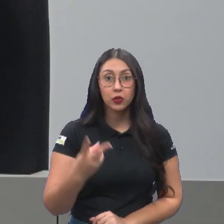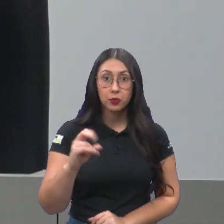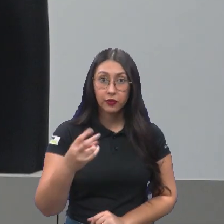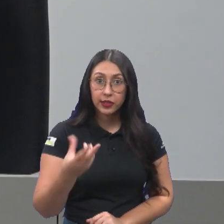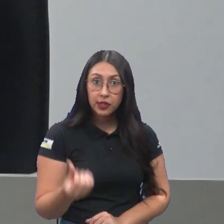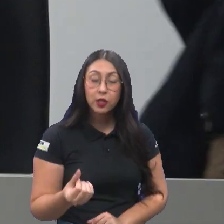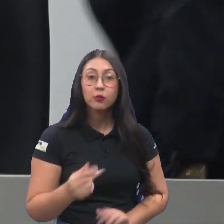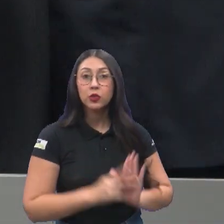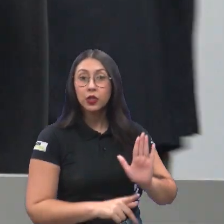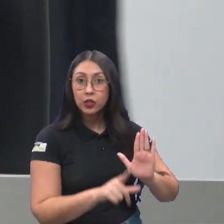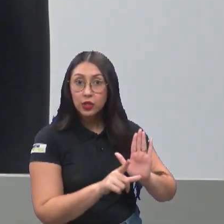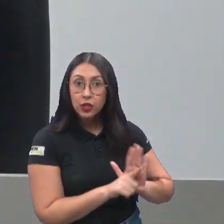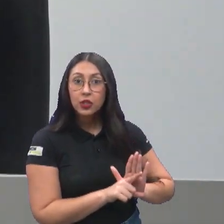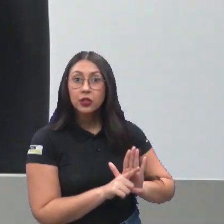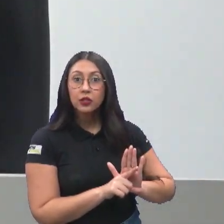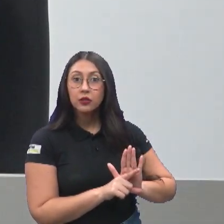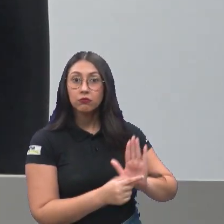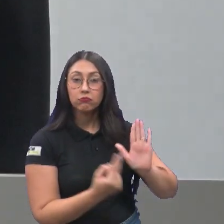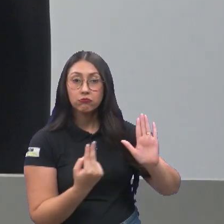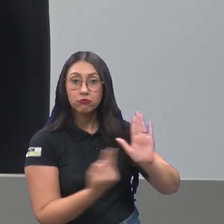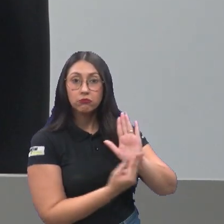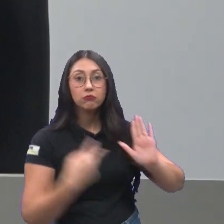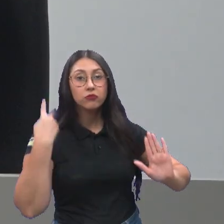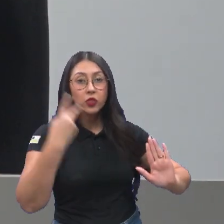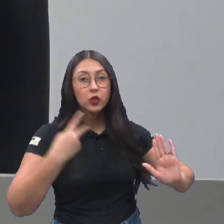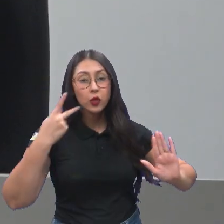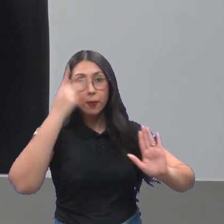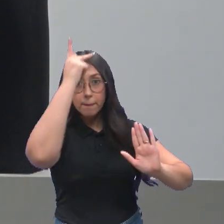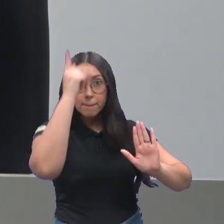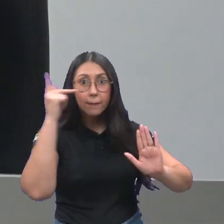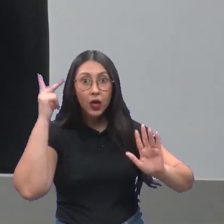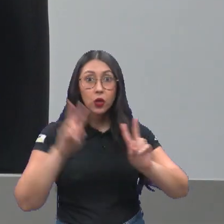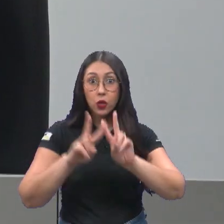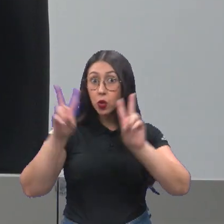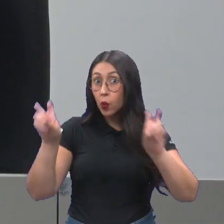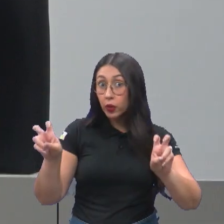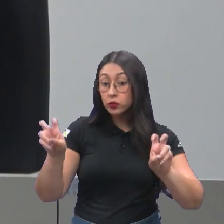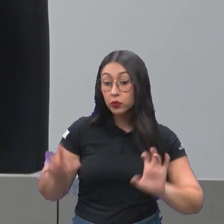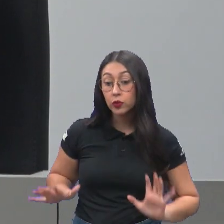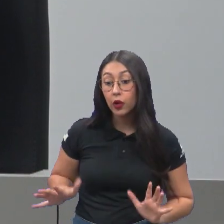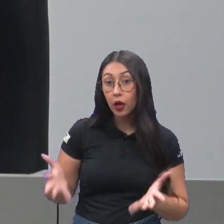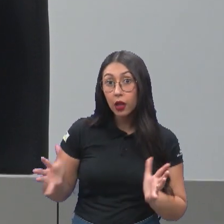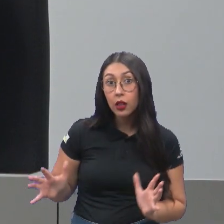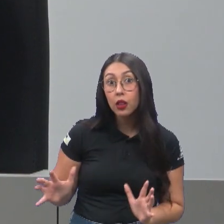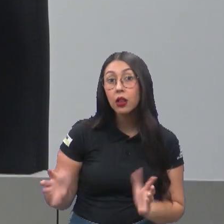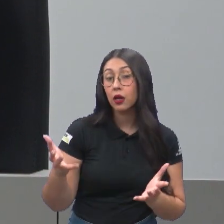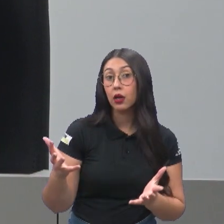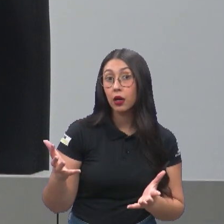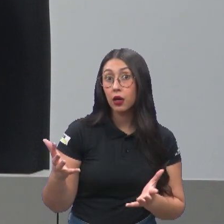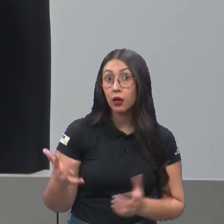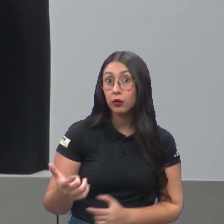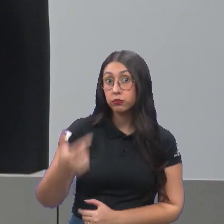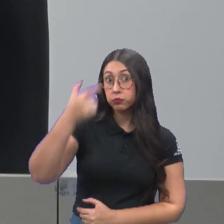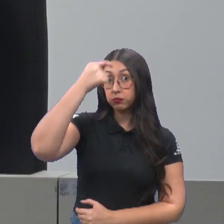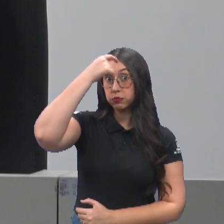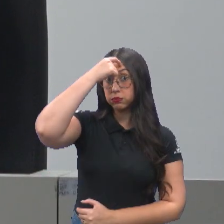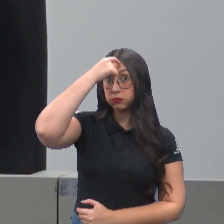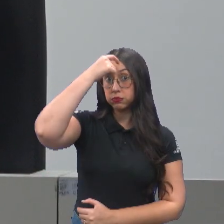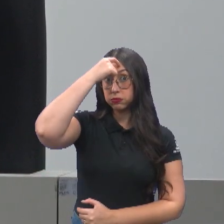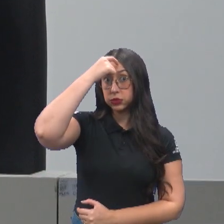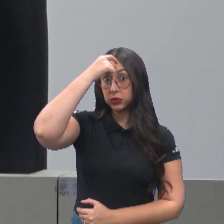126/2026, autoria vereador Fernando Petit. Dispõe sobre a promoção da mentalidade NOTE,